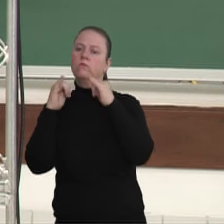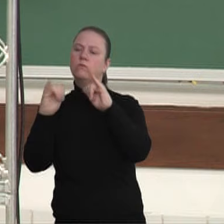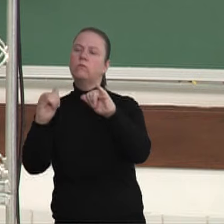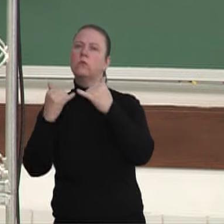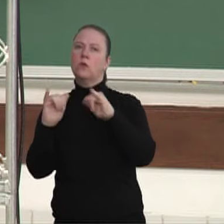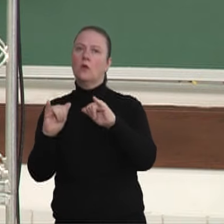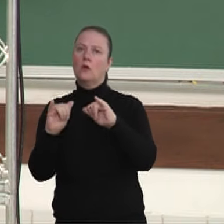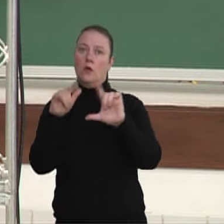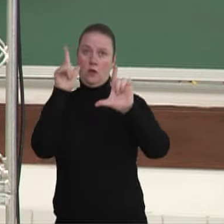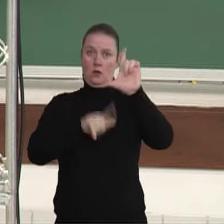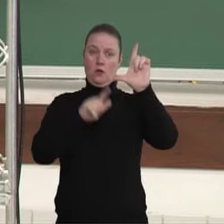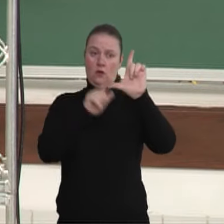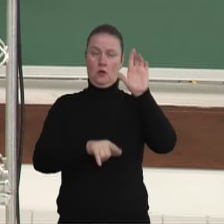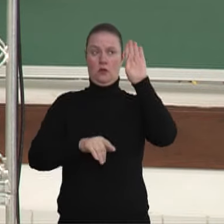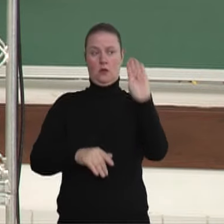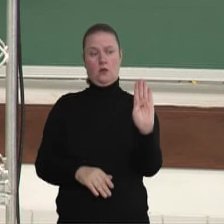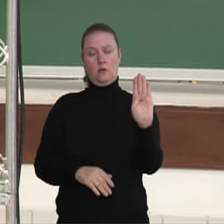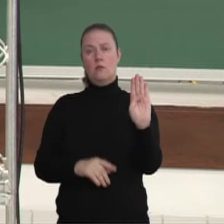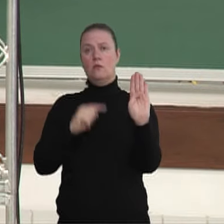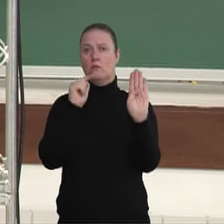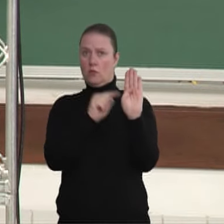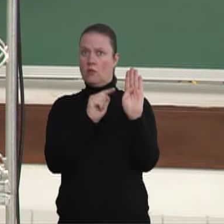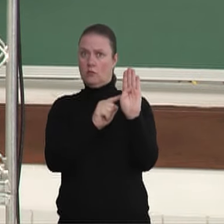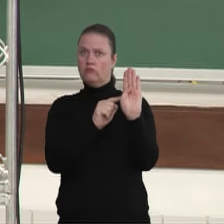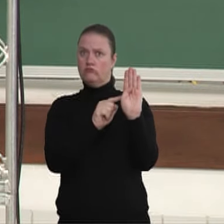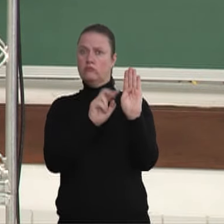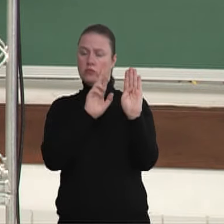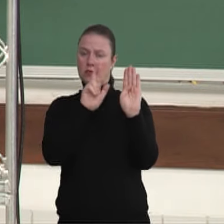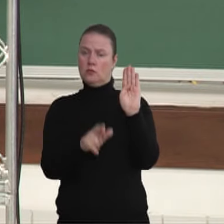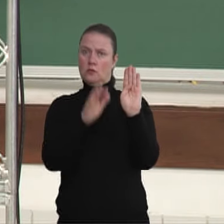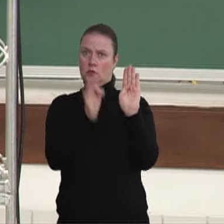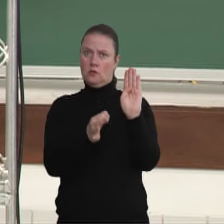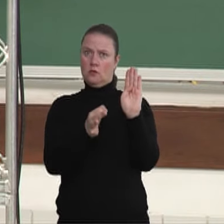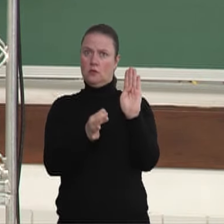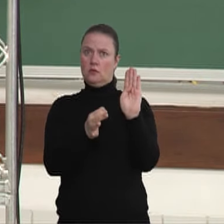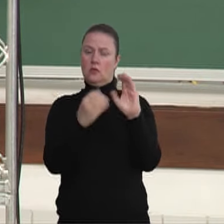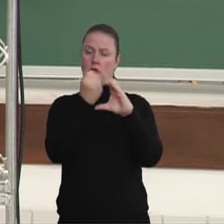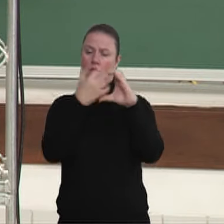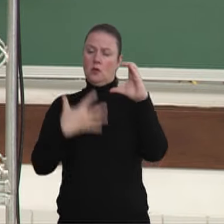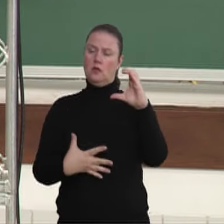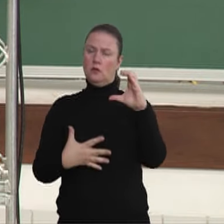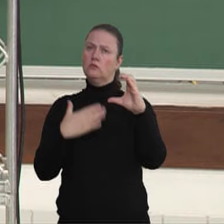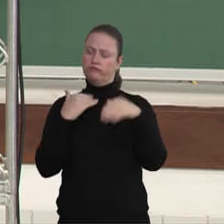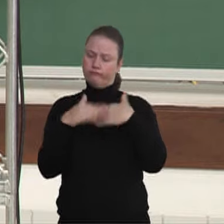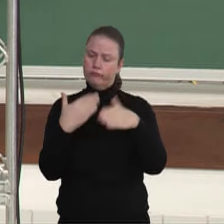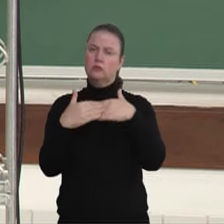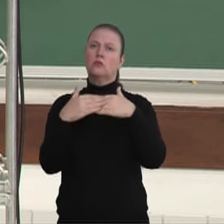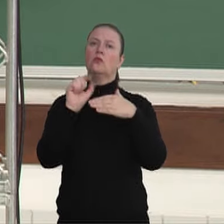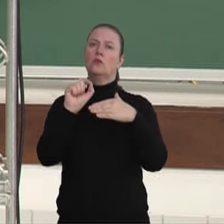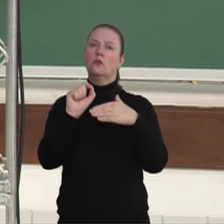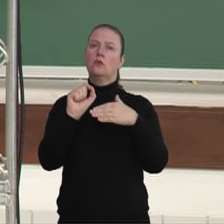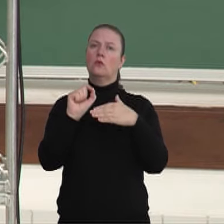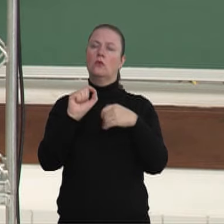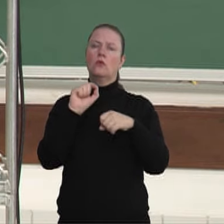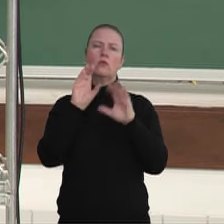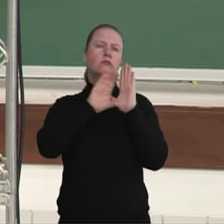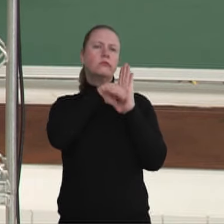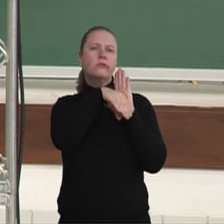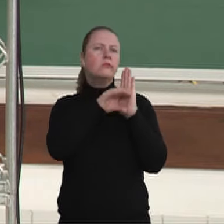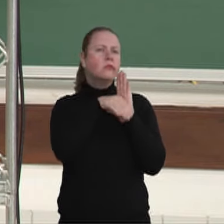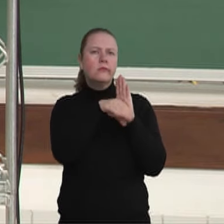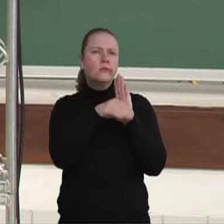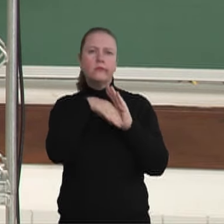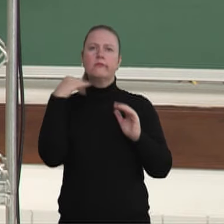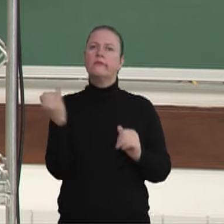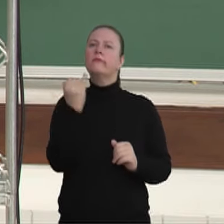que é a letra B, ok? Então isso vai dar a caracterização que temos no decorrer da nossa questão. Então assim, mais um conceito que é importante